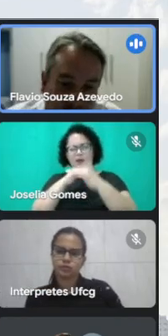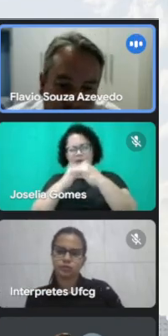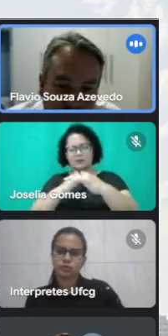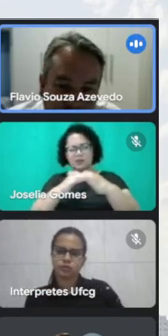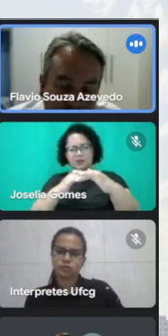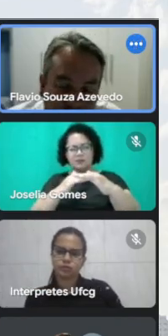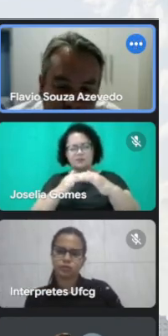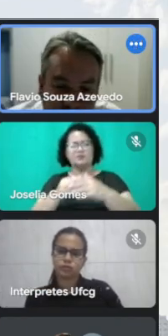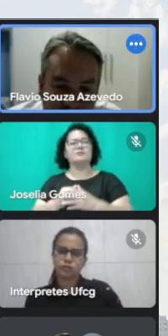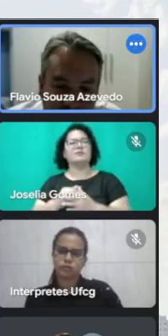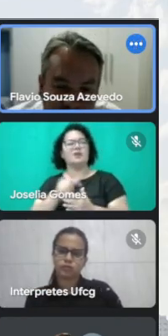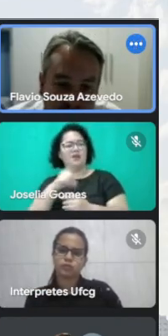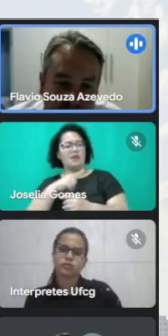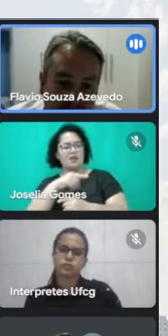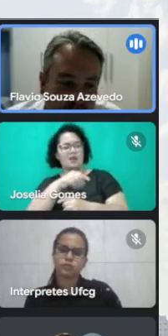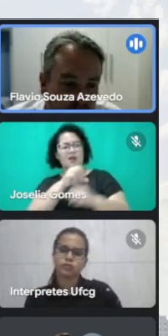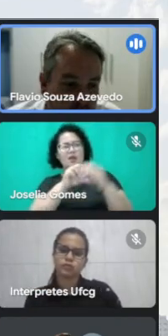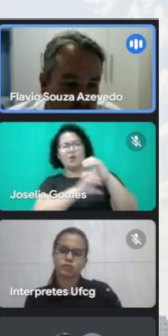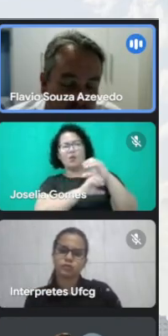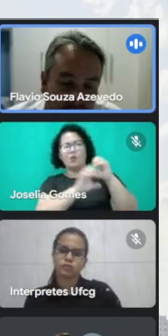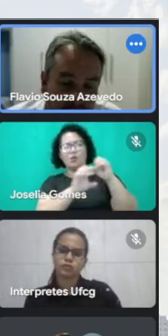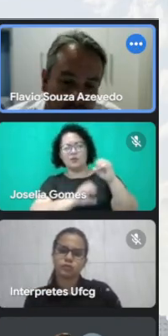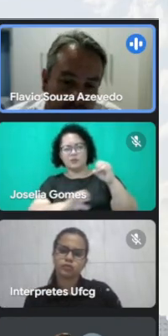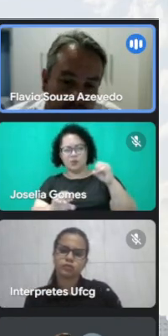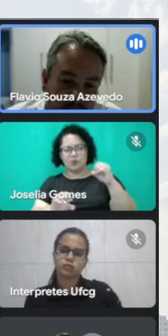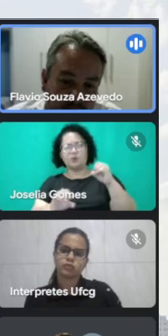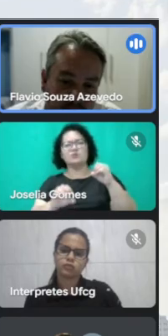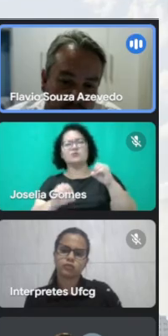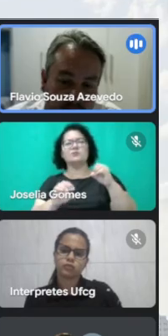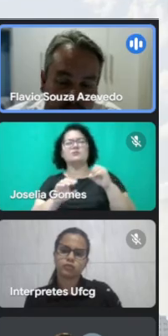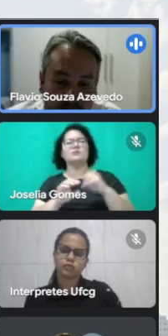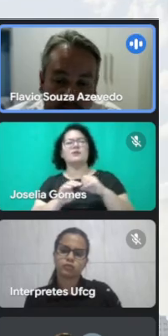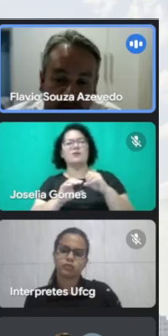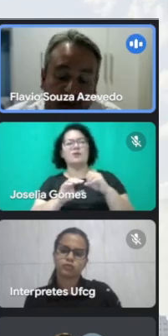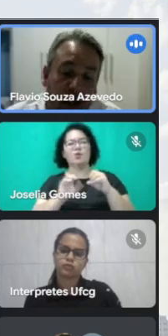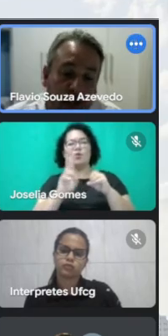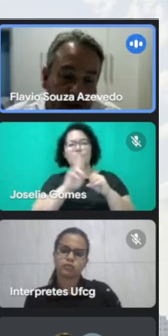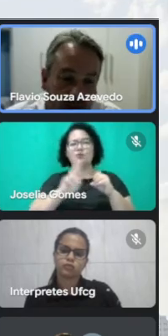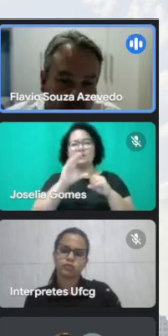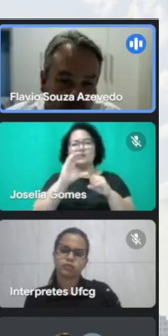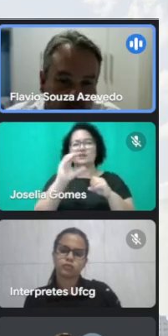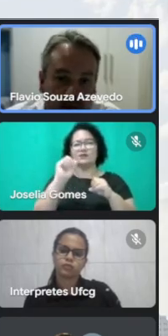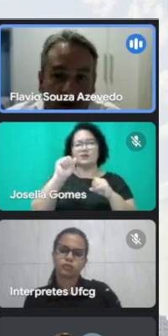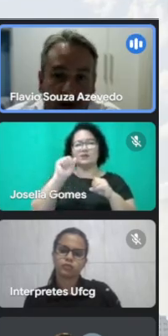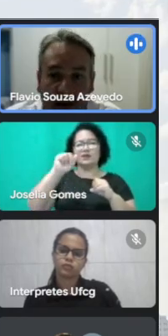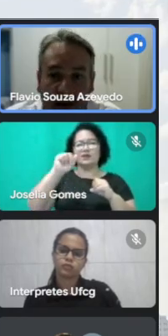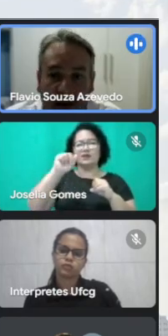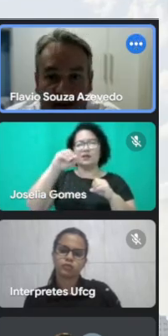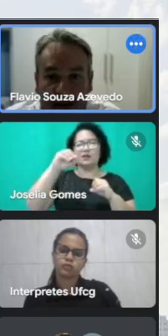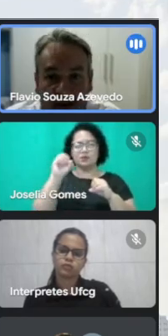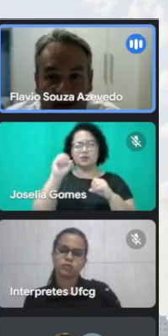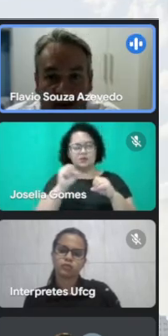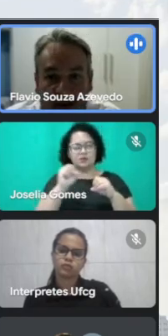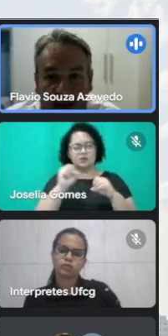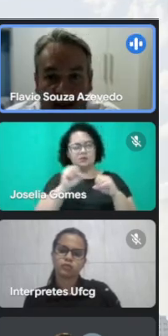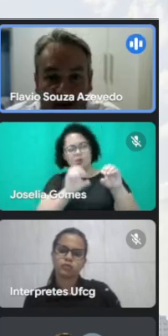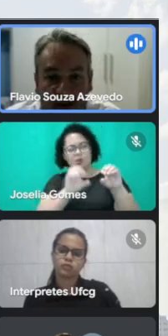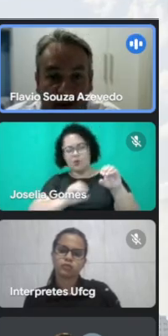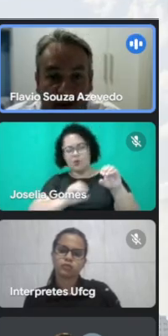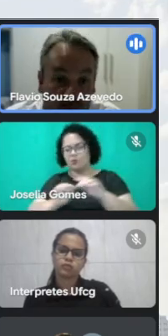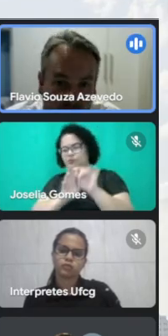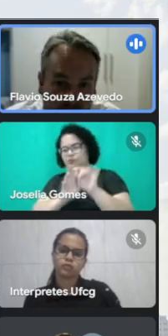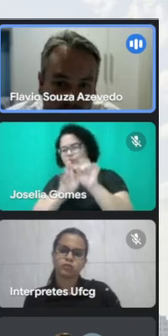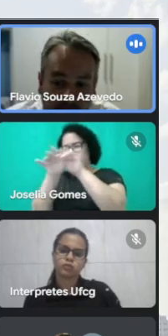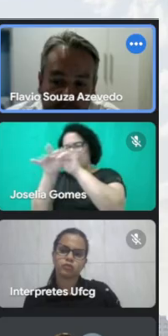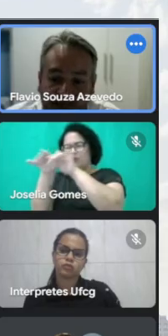através de analisações, despejam nesses ecossistemas. E a mesma coisa nessas áreas